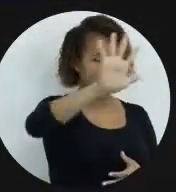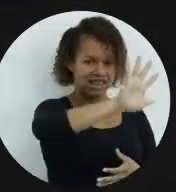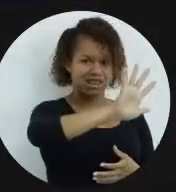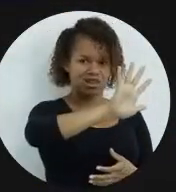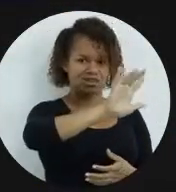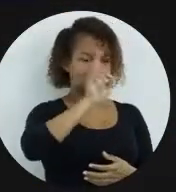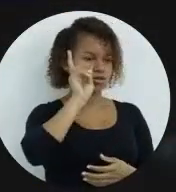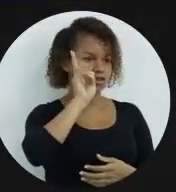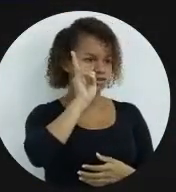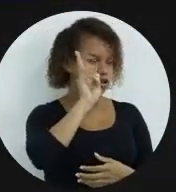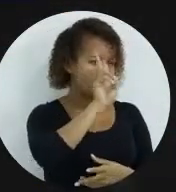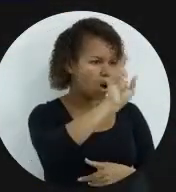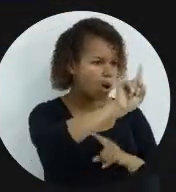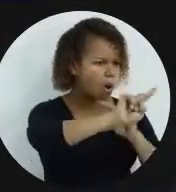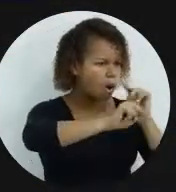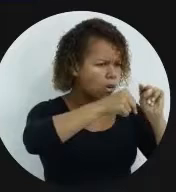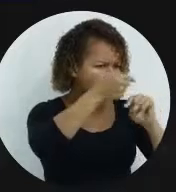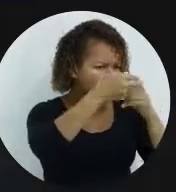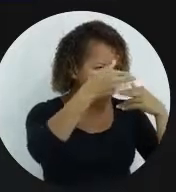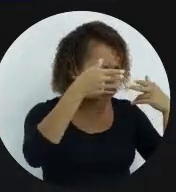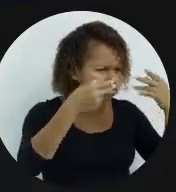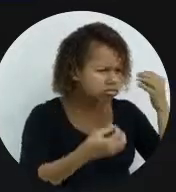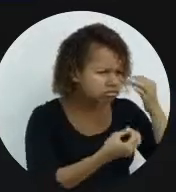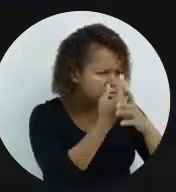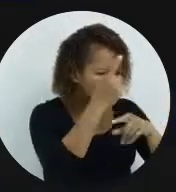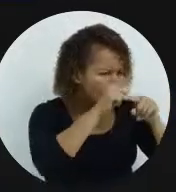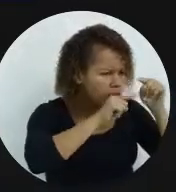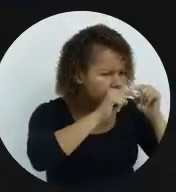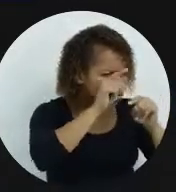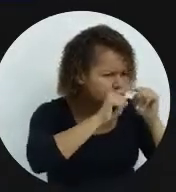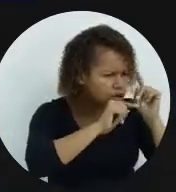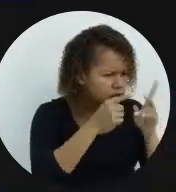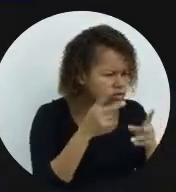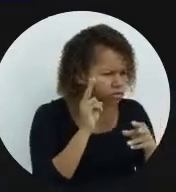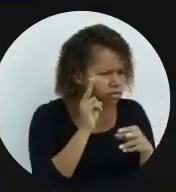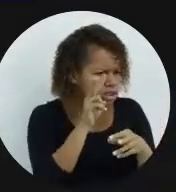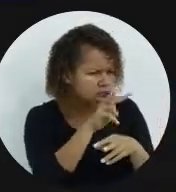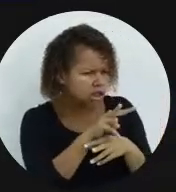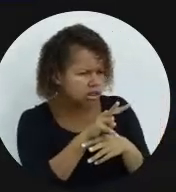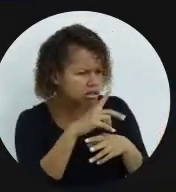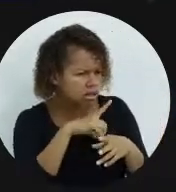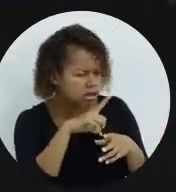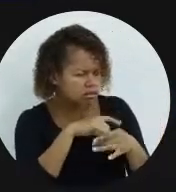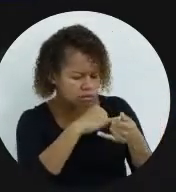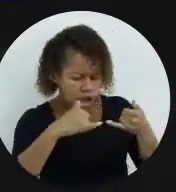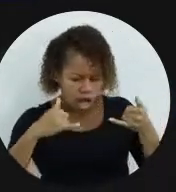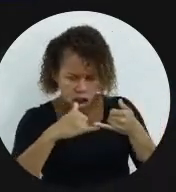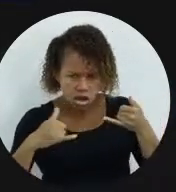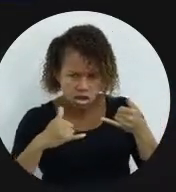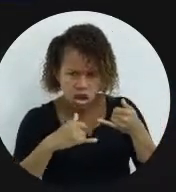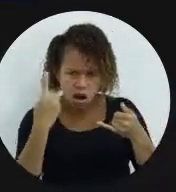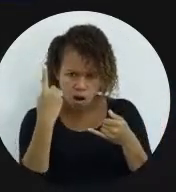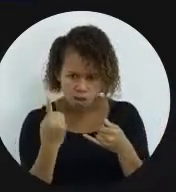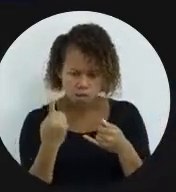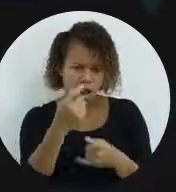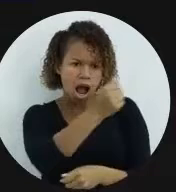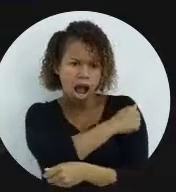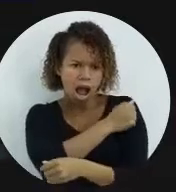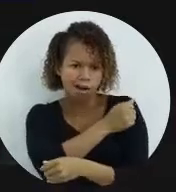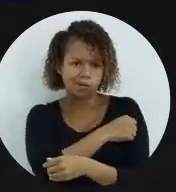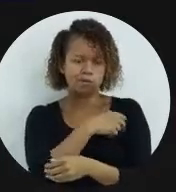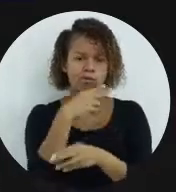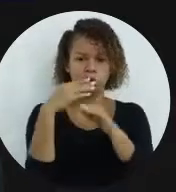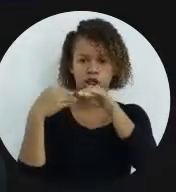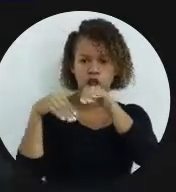você vê uma outra forma de criar um objeto em JavaScript. Você tem na linha 1, var aluno